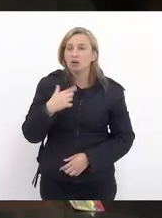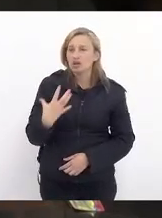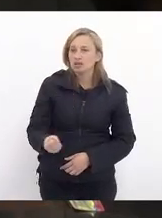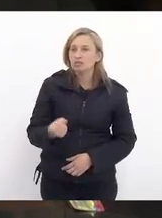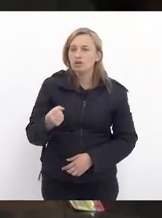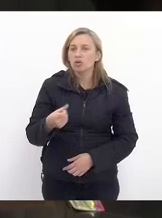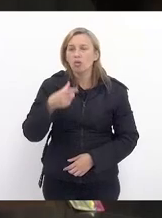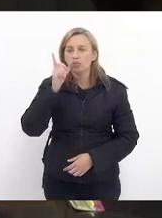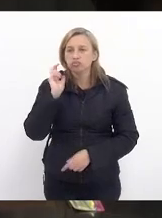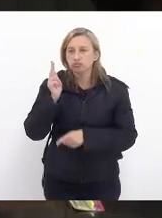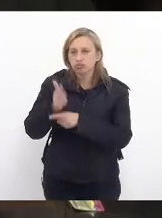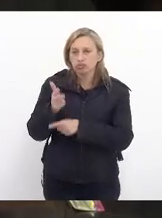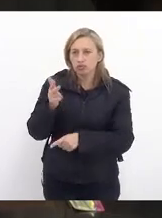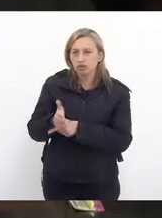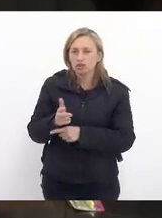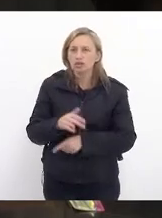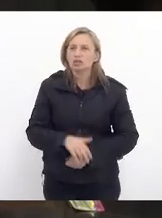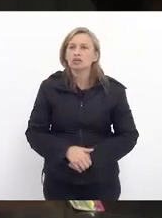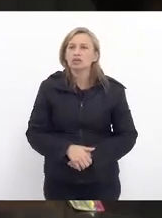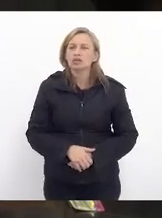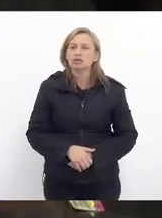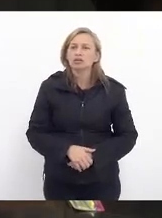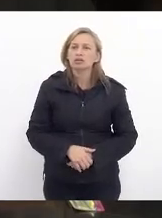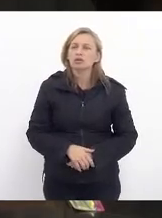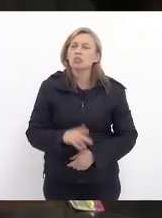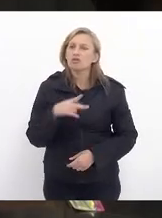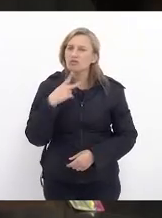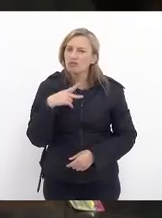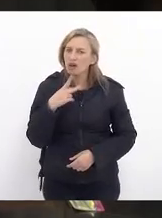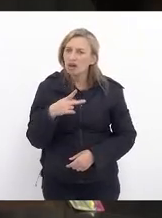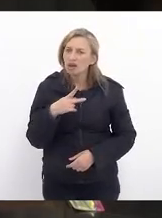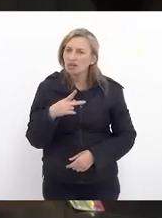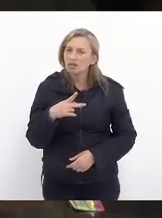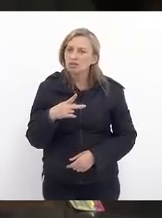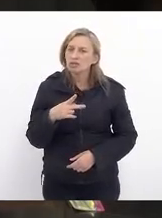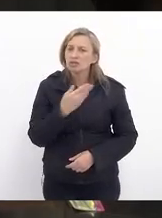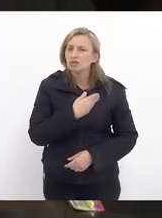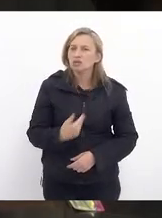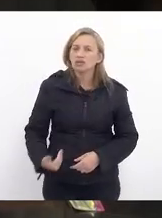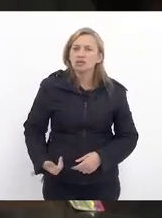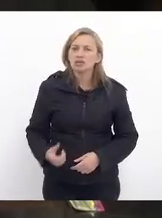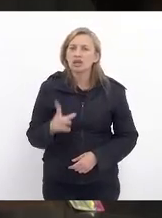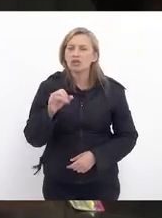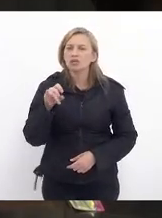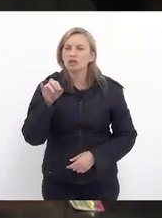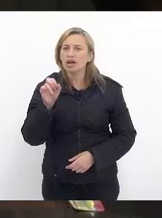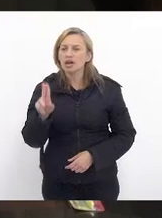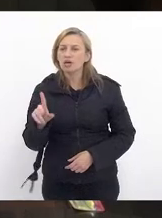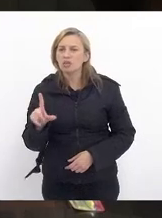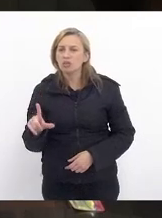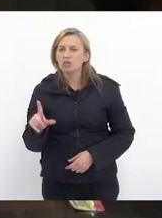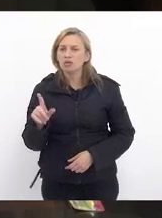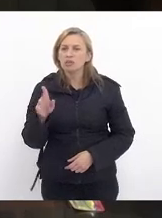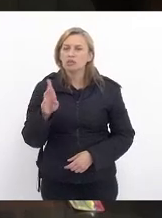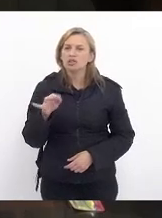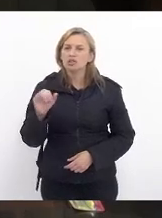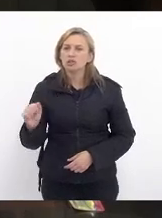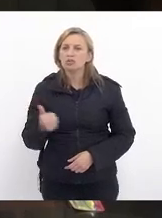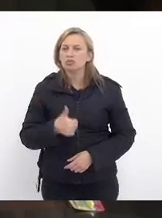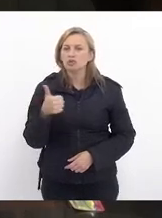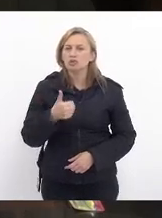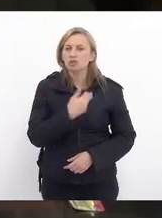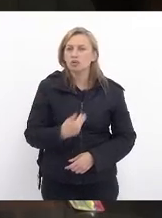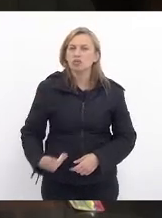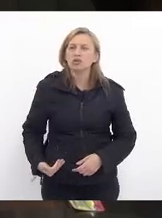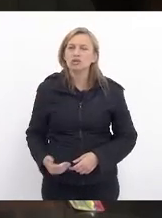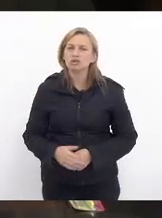um vídeo que recupera uma fala do então Governador Leonel Brizola no seu primeiro governo